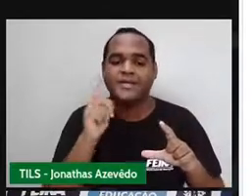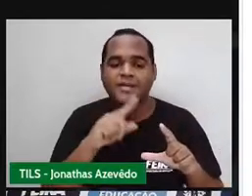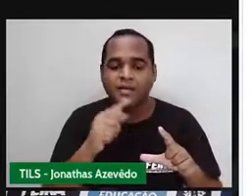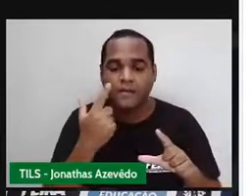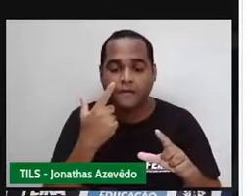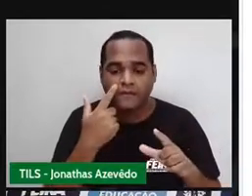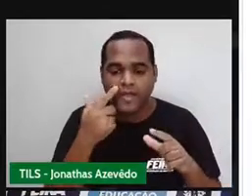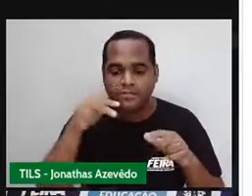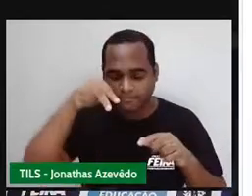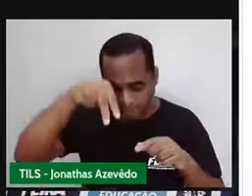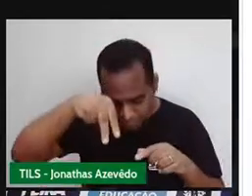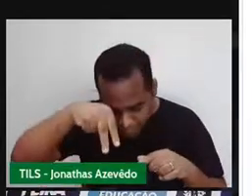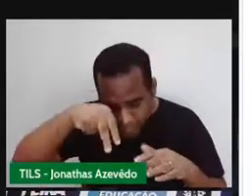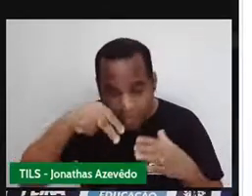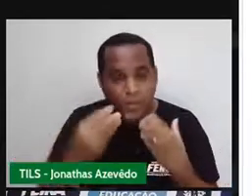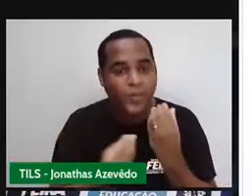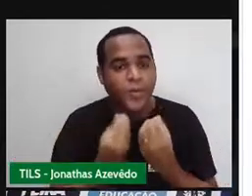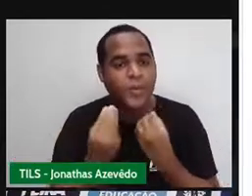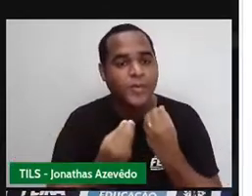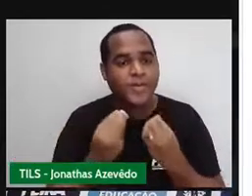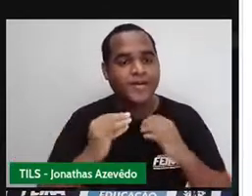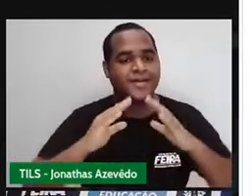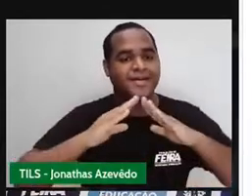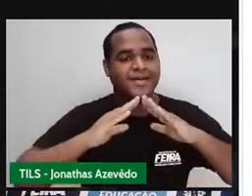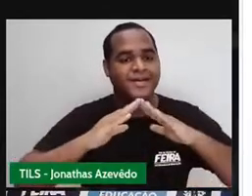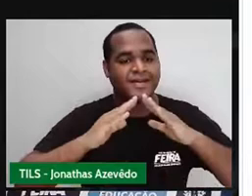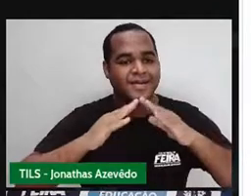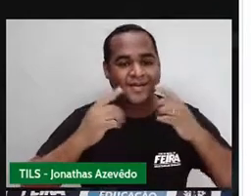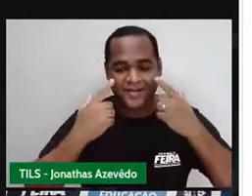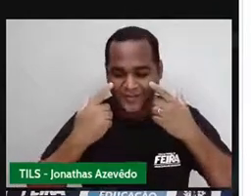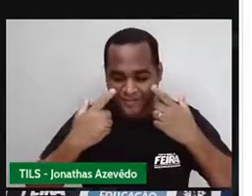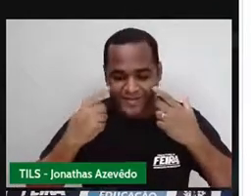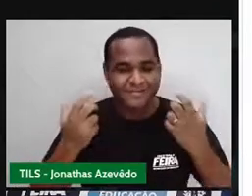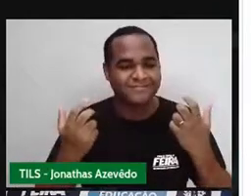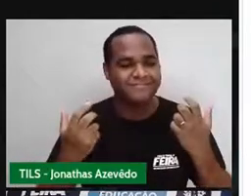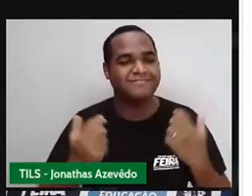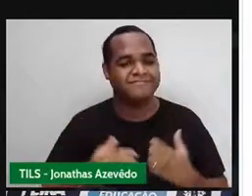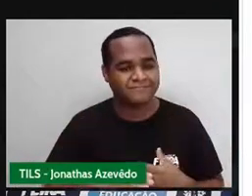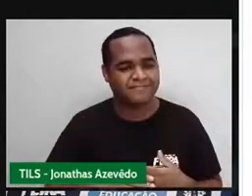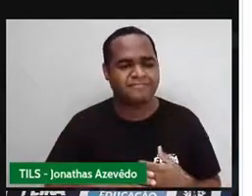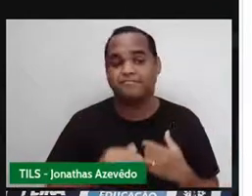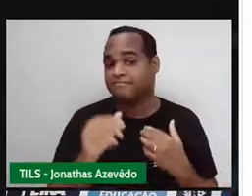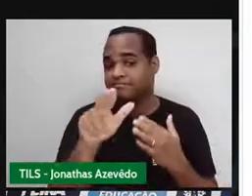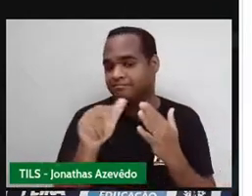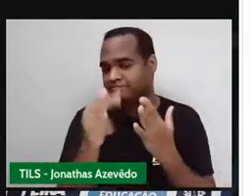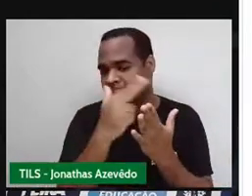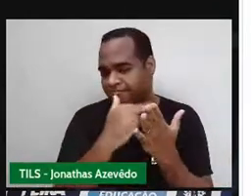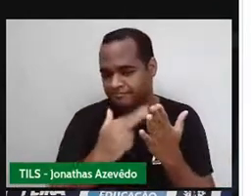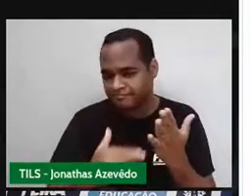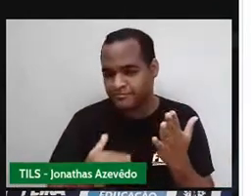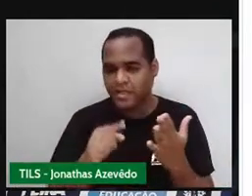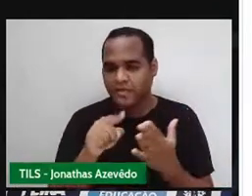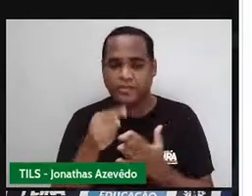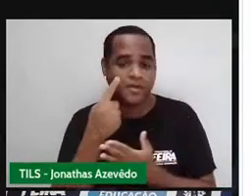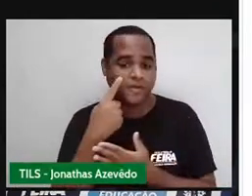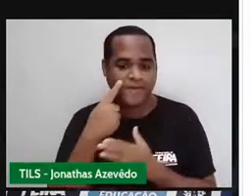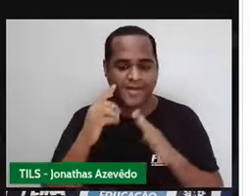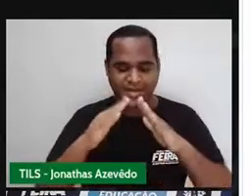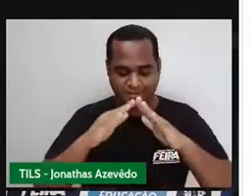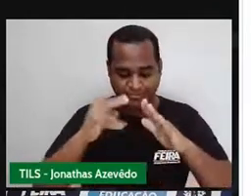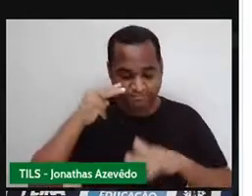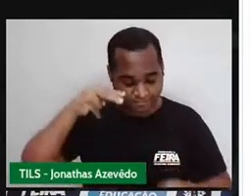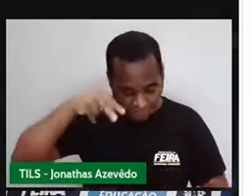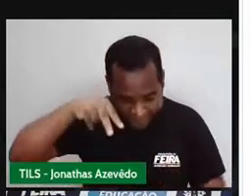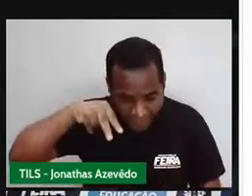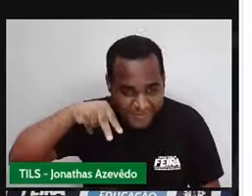uma vista superior da casa Como assim professor deixa isso mais simples é um desenho de como se você tivesse olhando a casa por